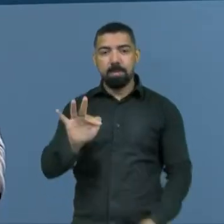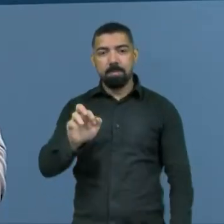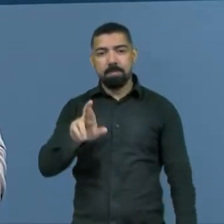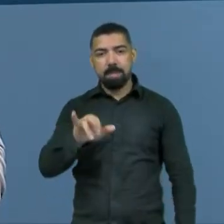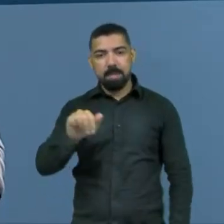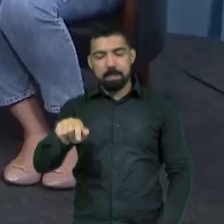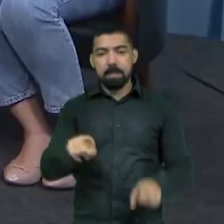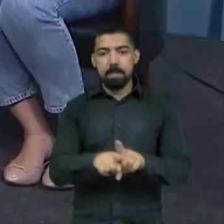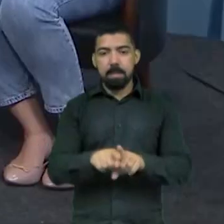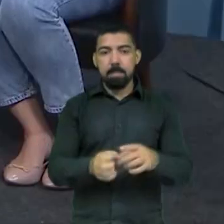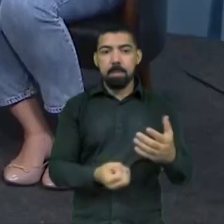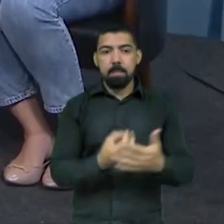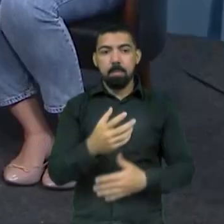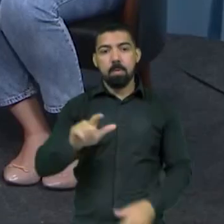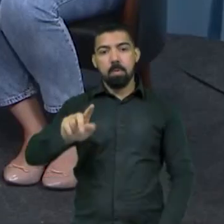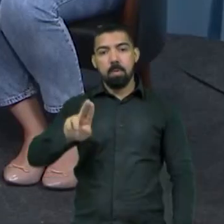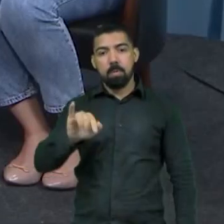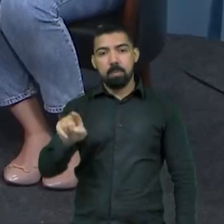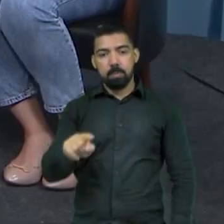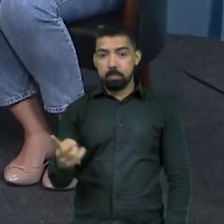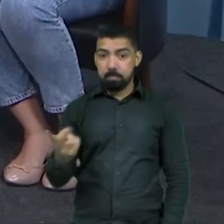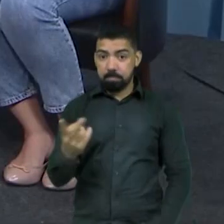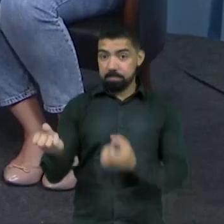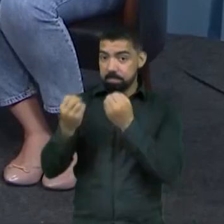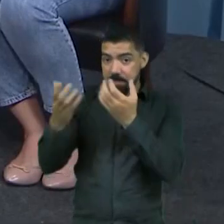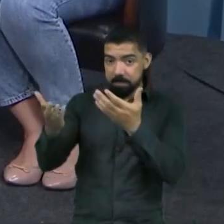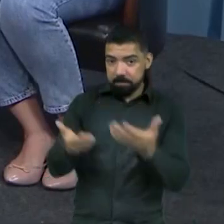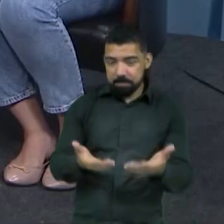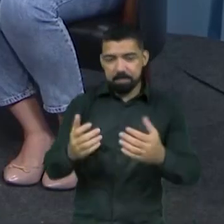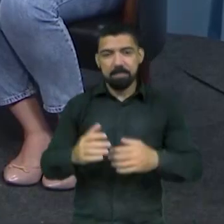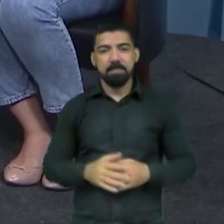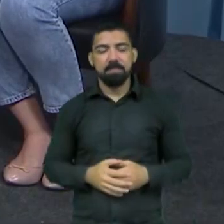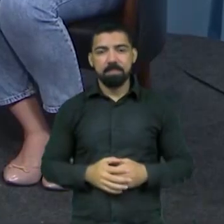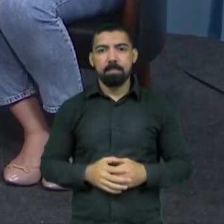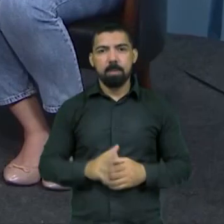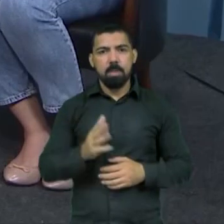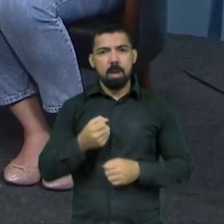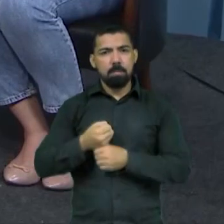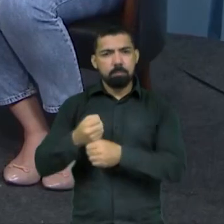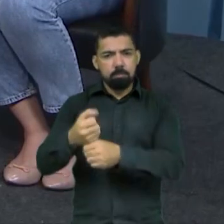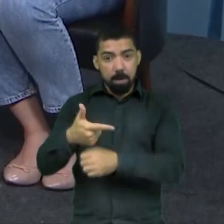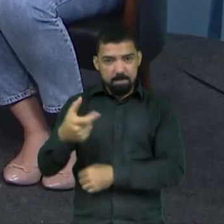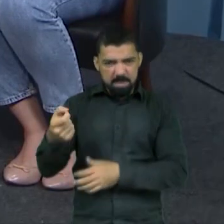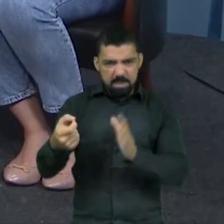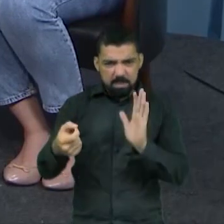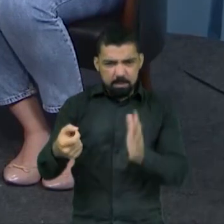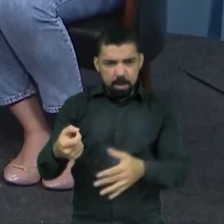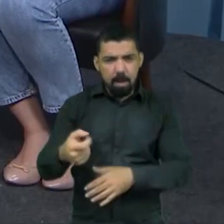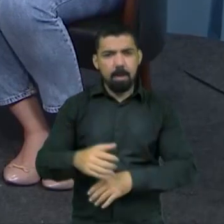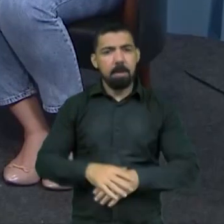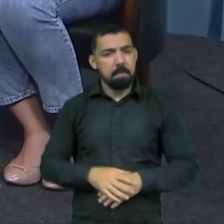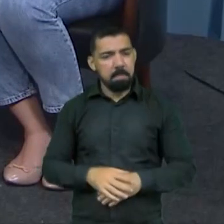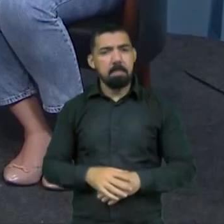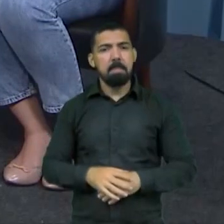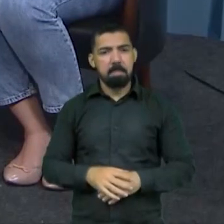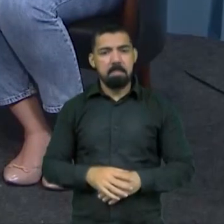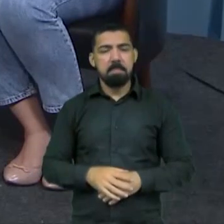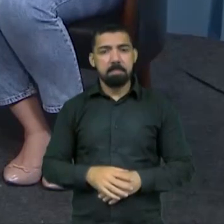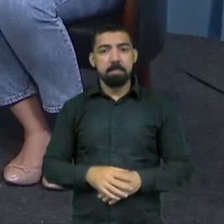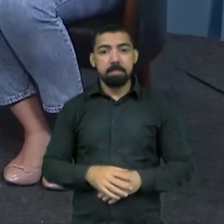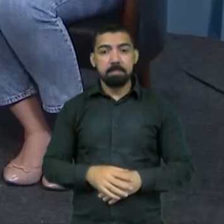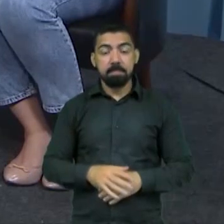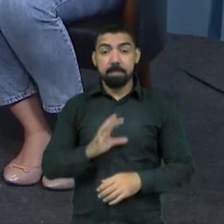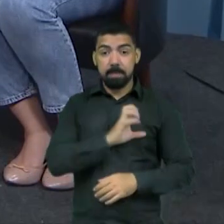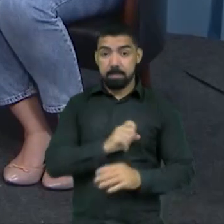Luiz Neto. Sejam muito bem-vindos. Ferreira, mais de 20 anos de história, né? Isso. A Paixão